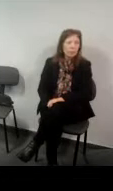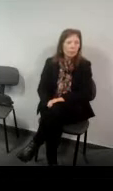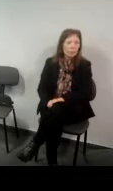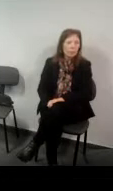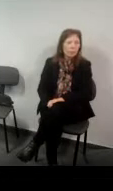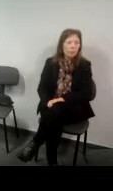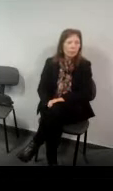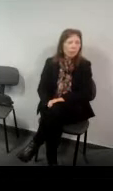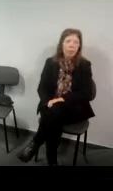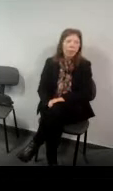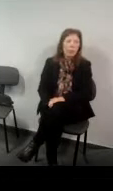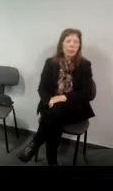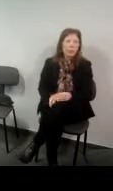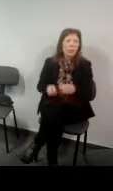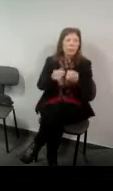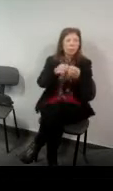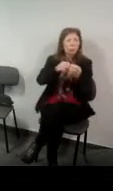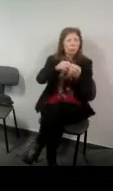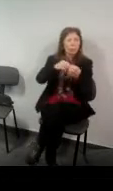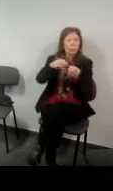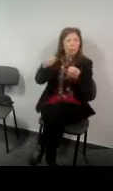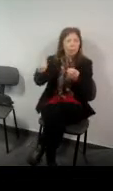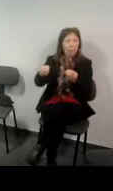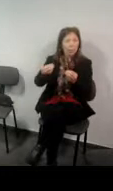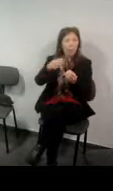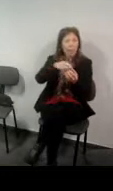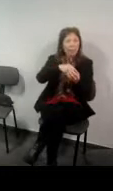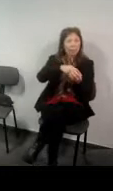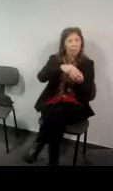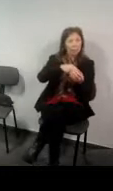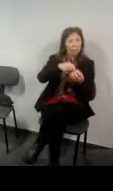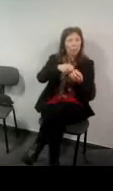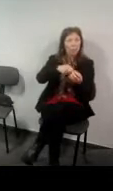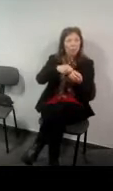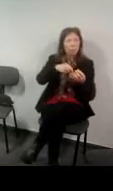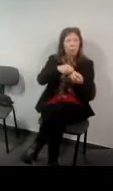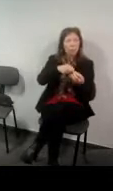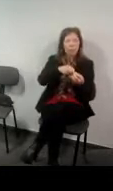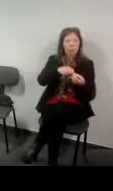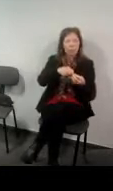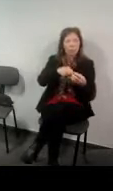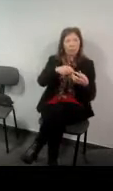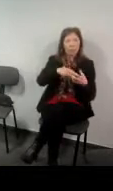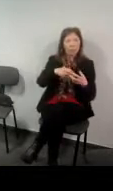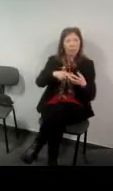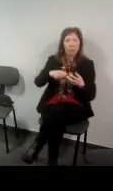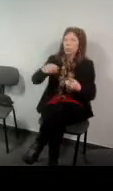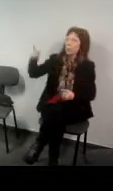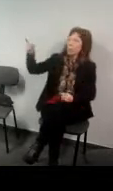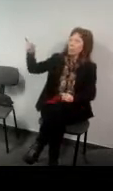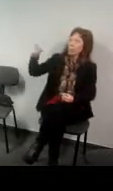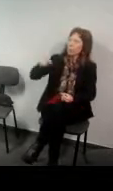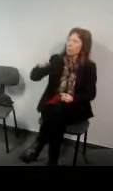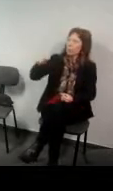Tipo uma espinha, assim? Não, fístula é um canal que vai ligar geralmente uma parte interna, por